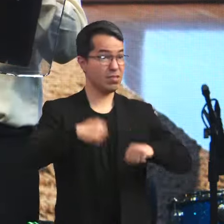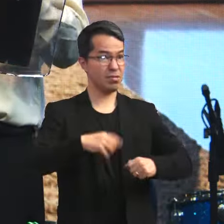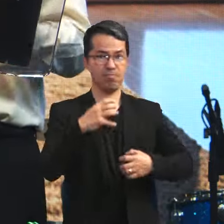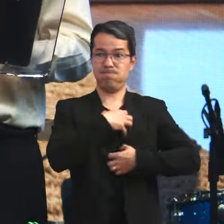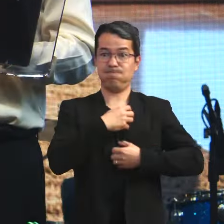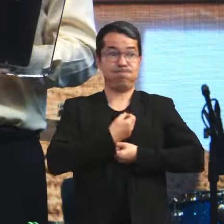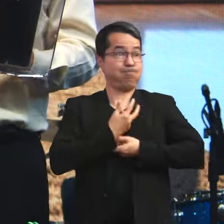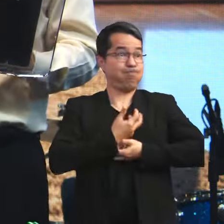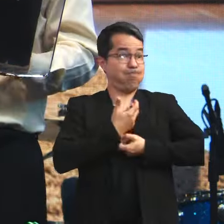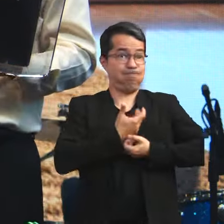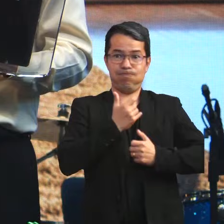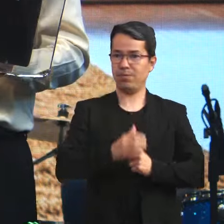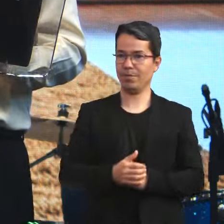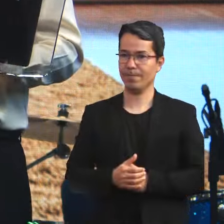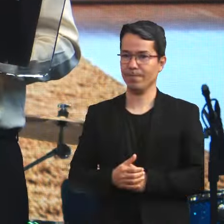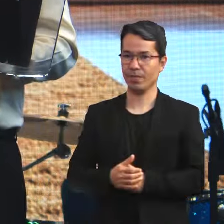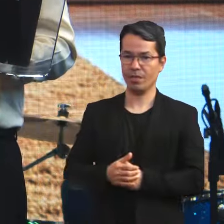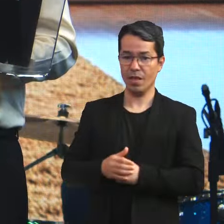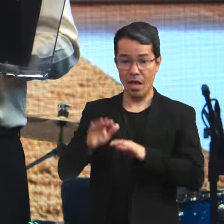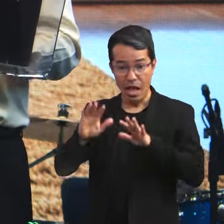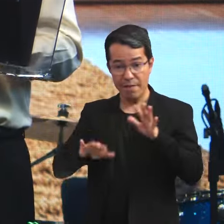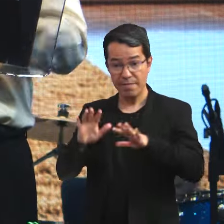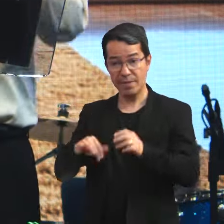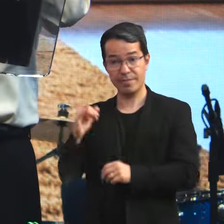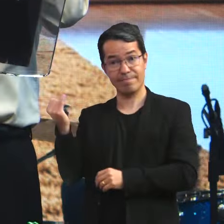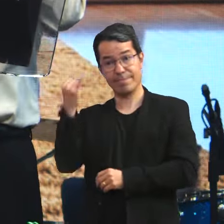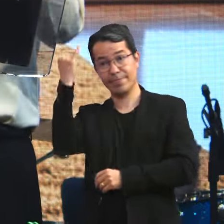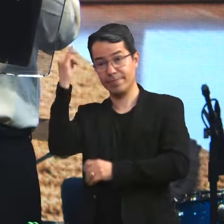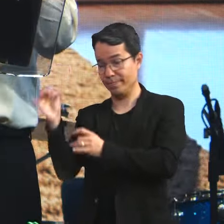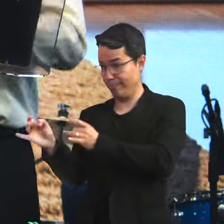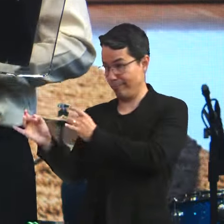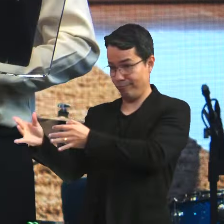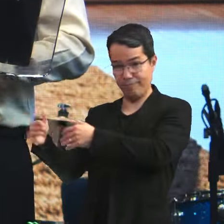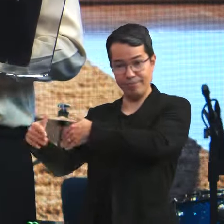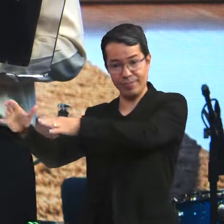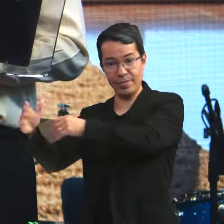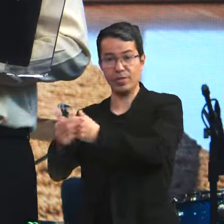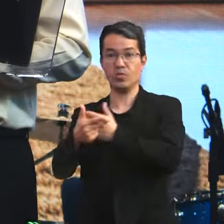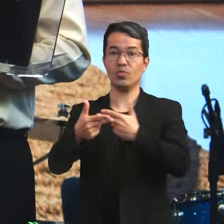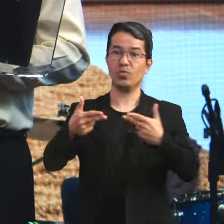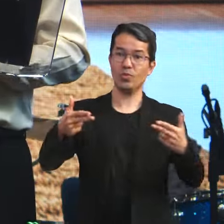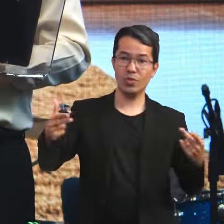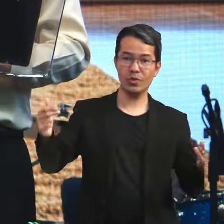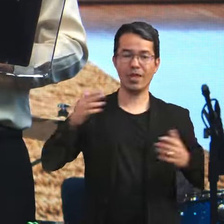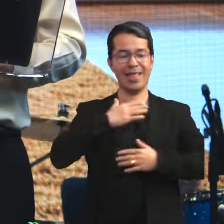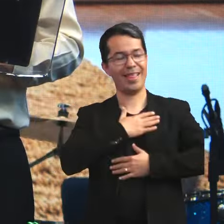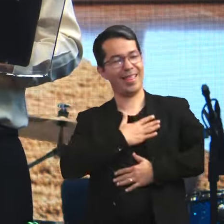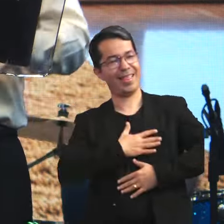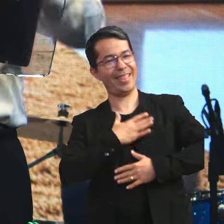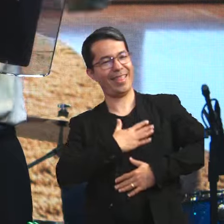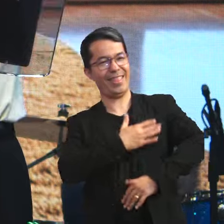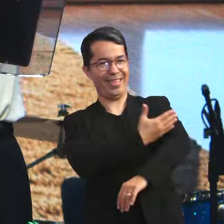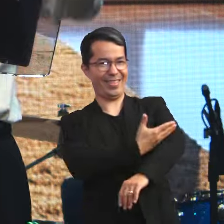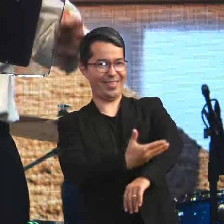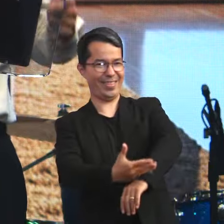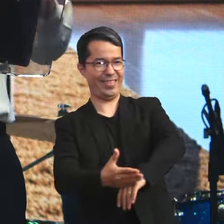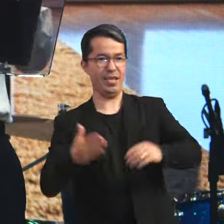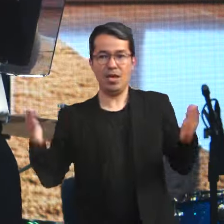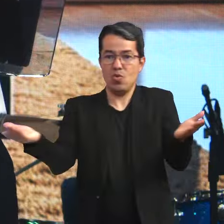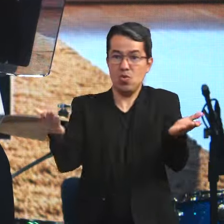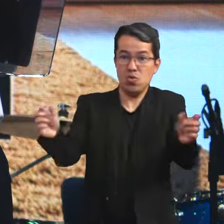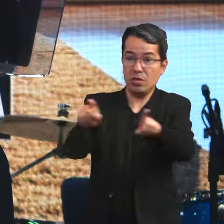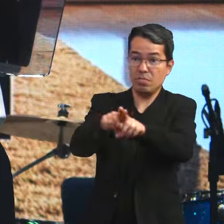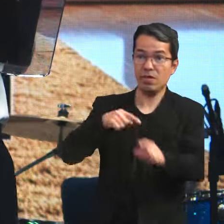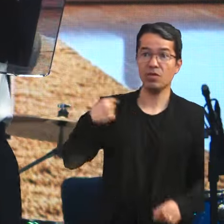tomão de confor de deixar a sua zona de conforto de lado enar a enfrentar as dificuldades assumir